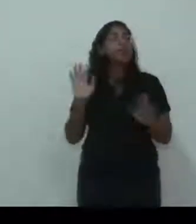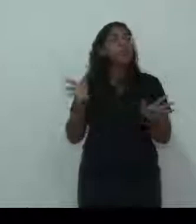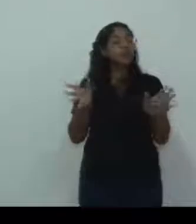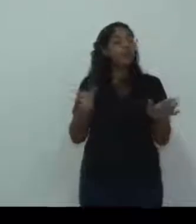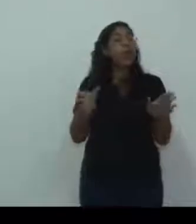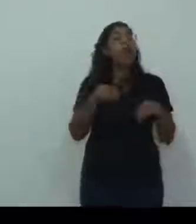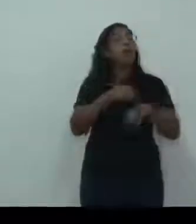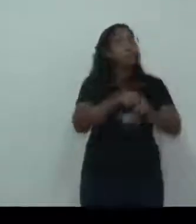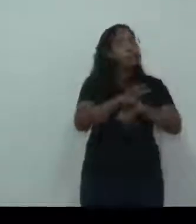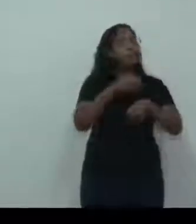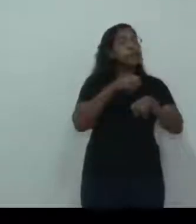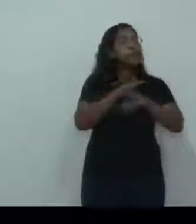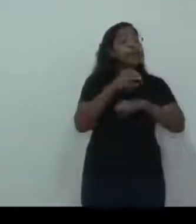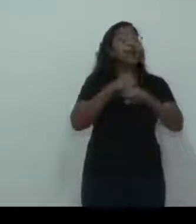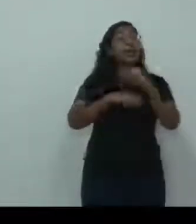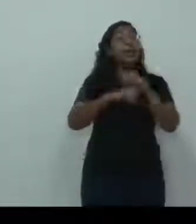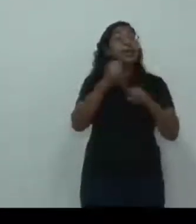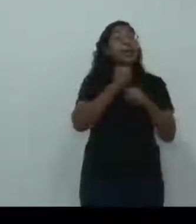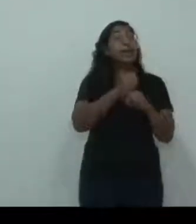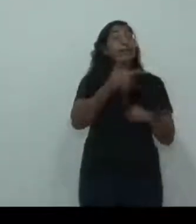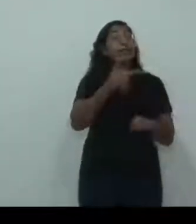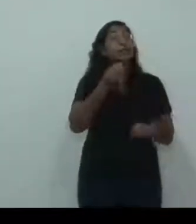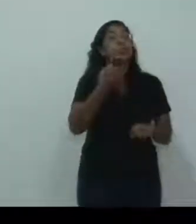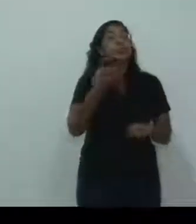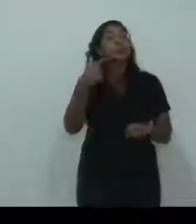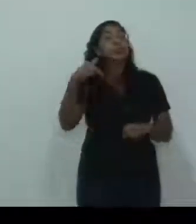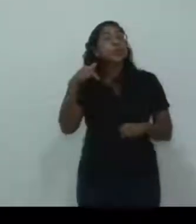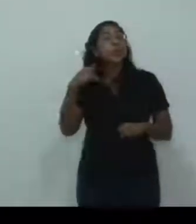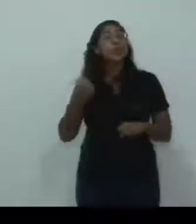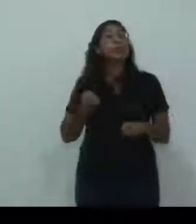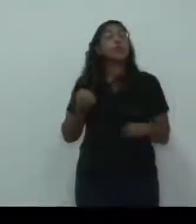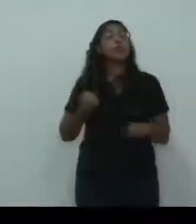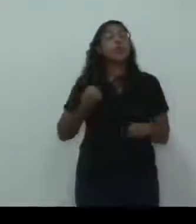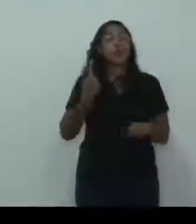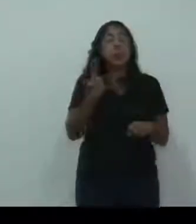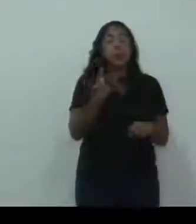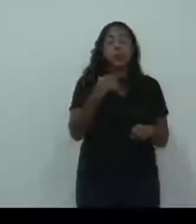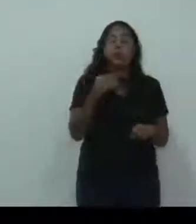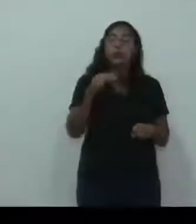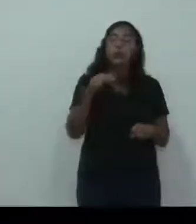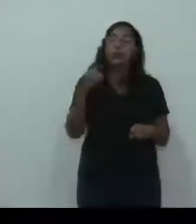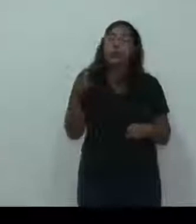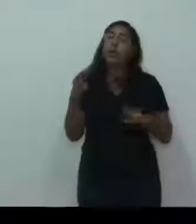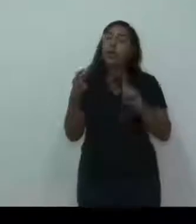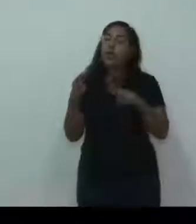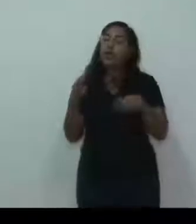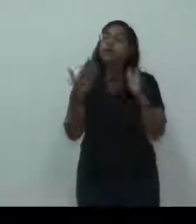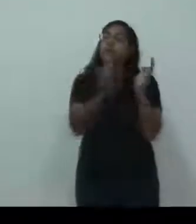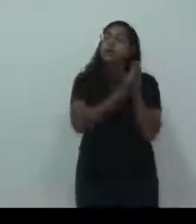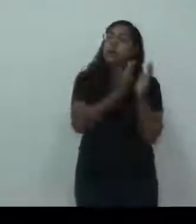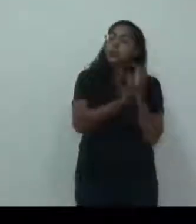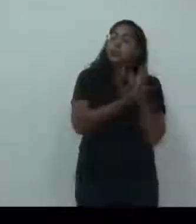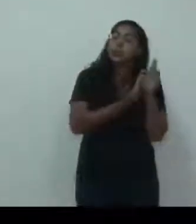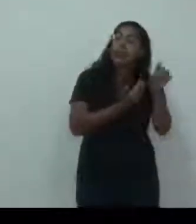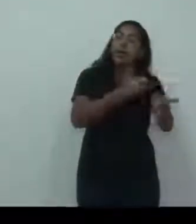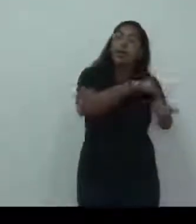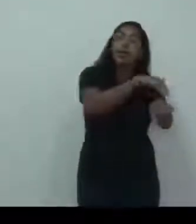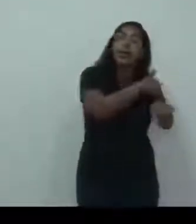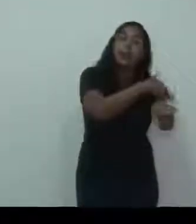essa indicação em 2017, indicação 1073, realizar estudo no cruzamento da Humberto Pescarini com a